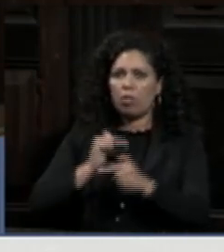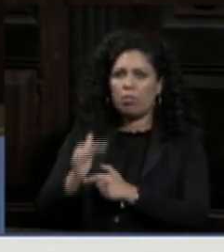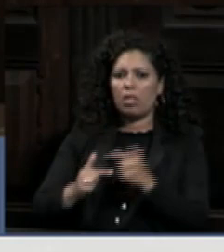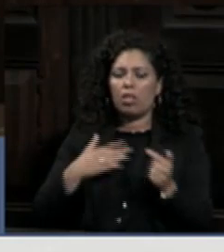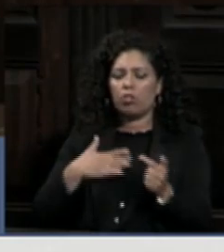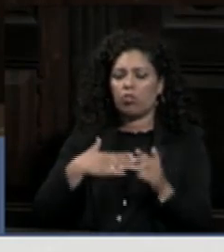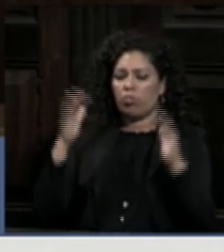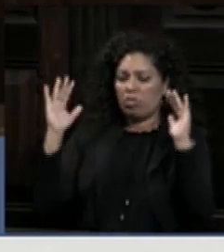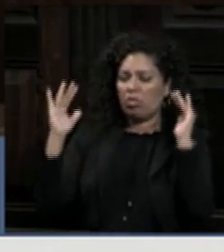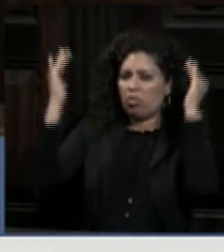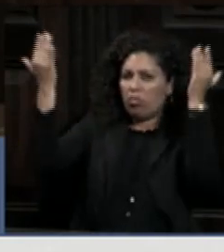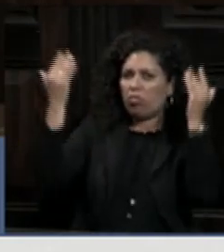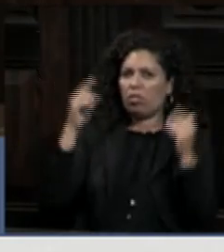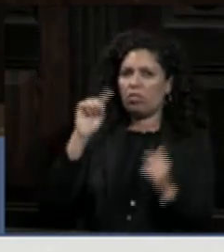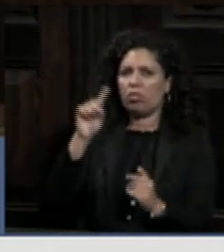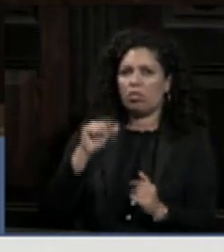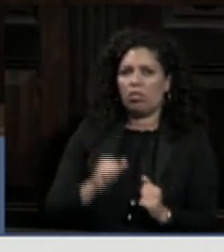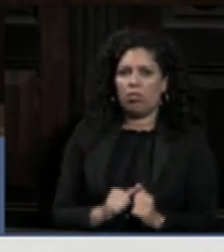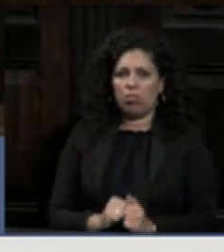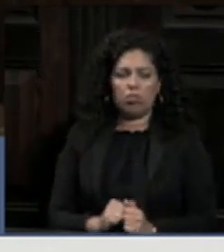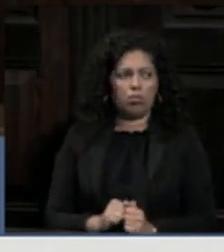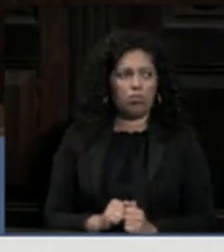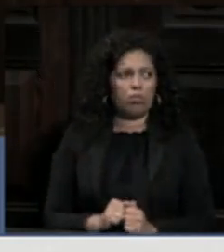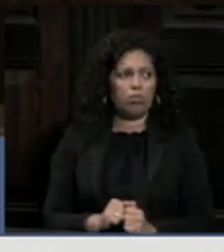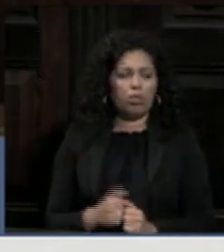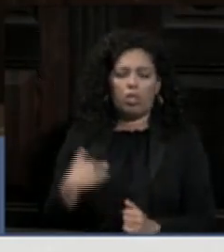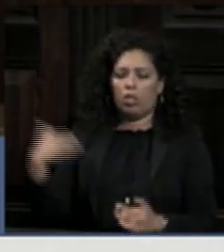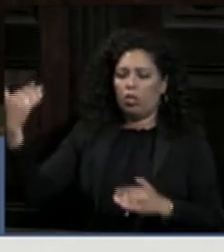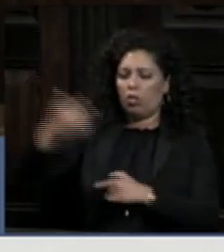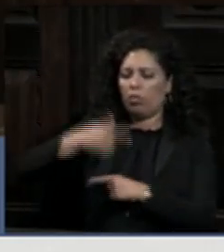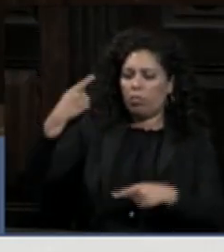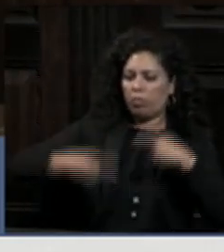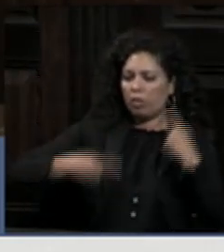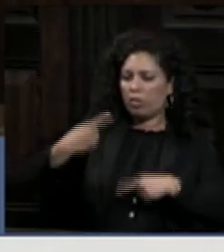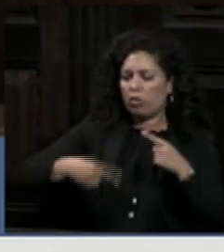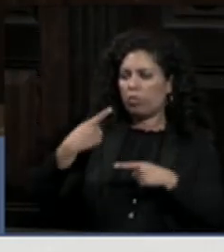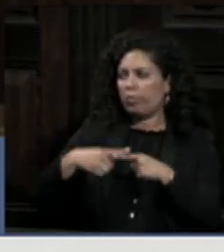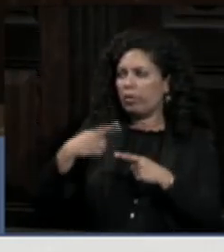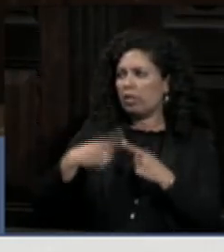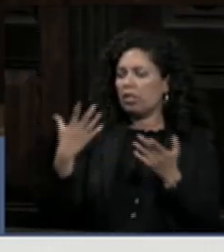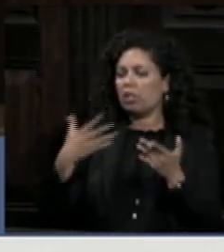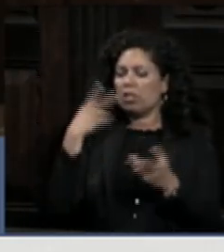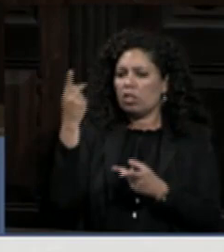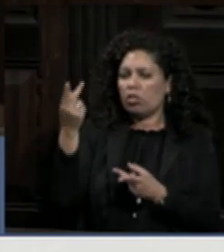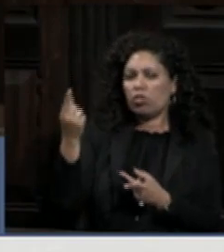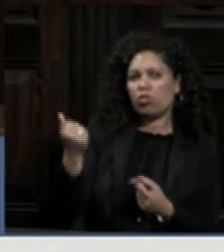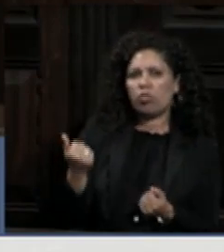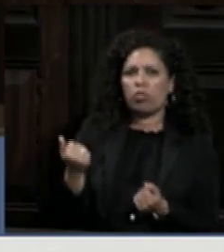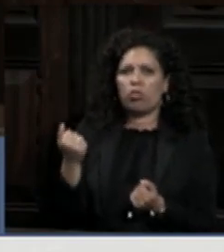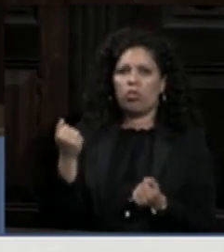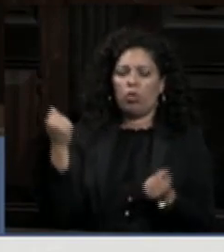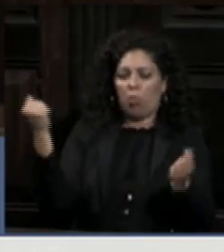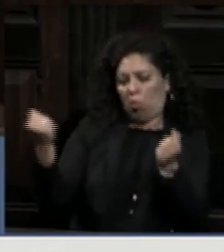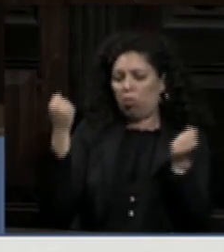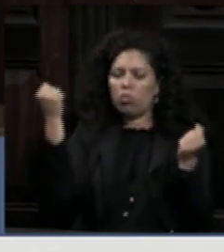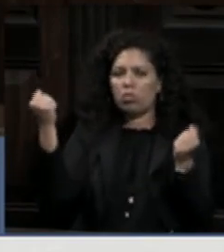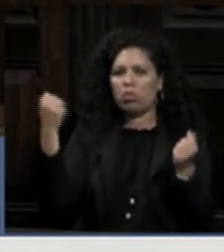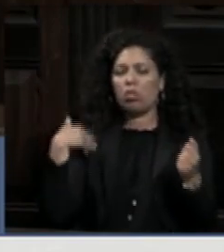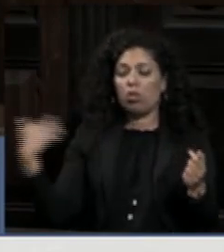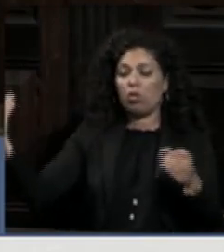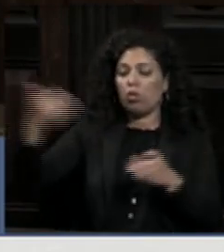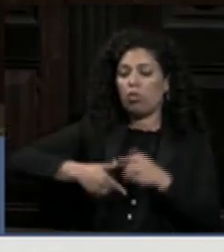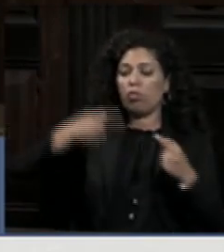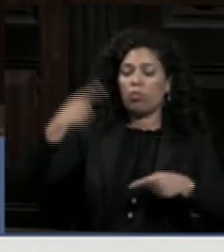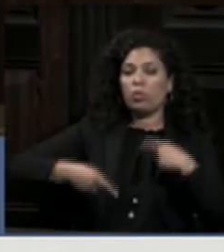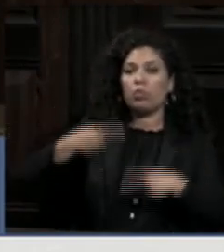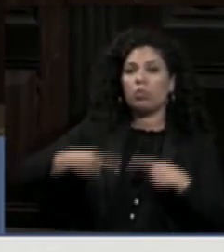é natural não foi pra política nem por dinheiro nem fifa política pra poder fui pra política pra lutar